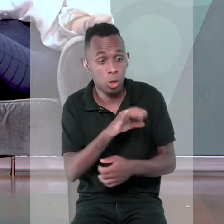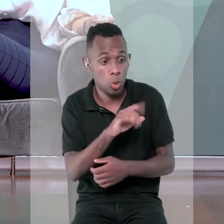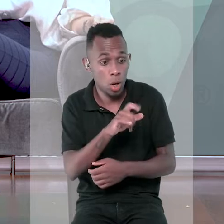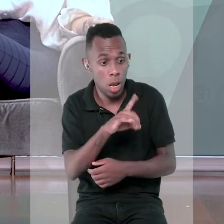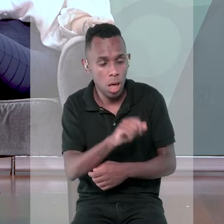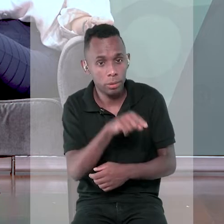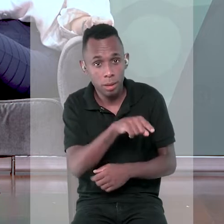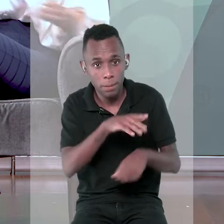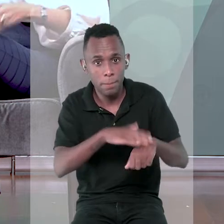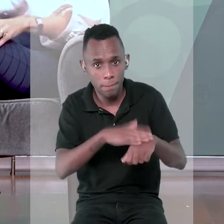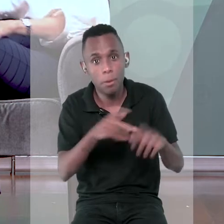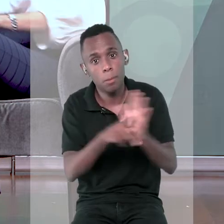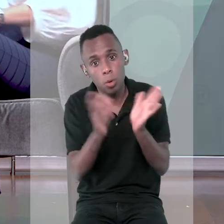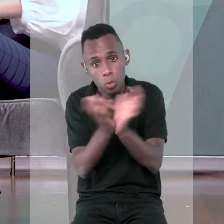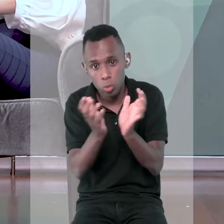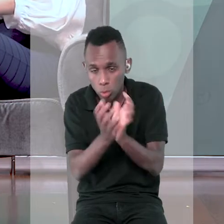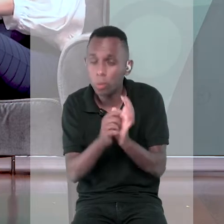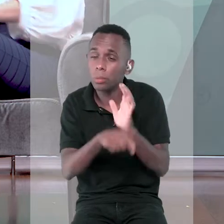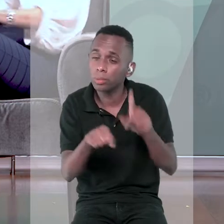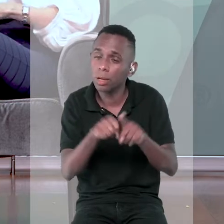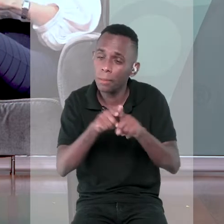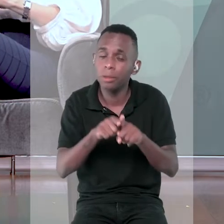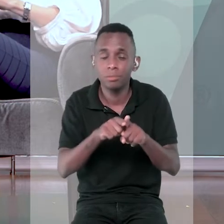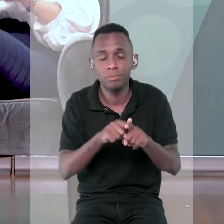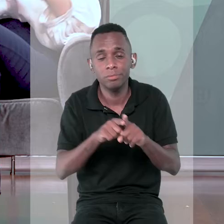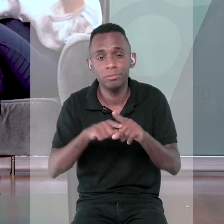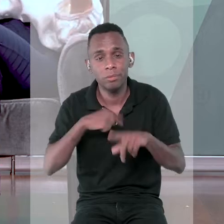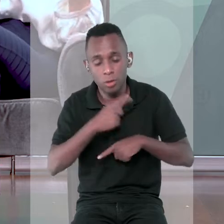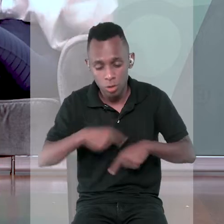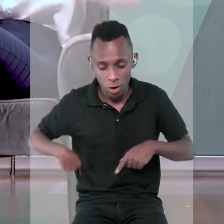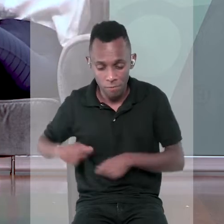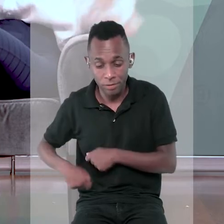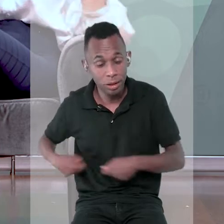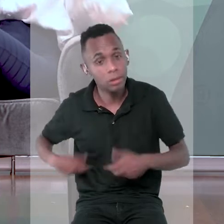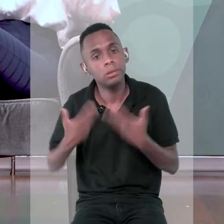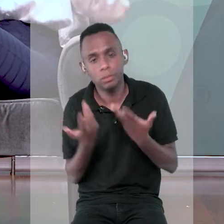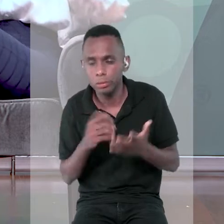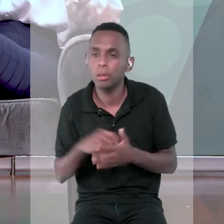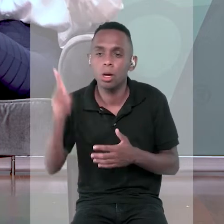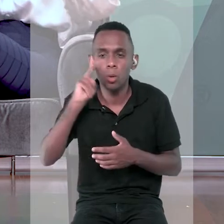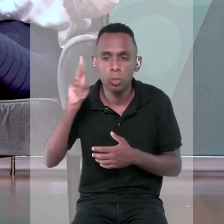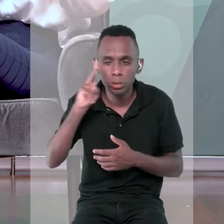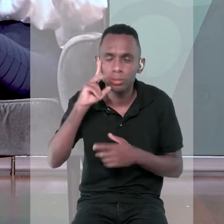Aragão era da ordem franciscana, né? Ela era associada. Exatamente. Então, aí o que ela faz? Ela pega essa história da